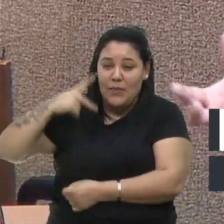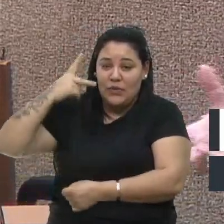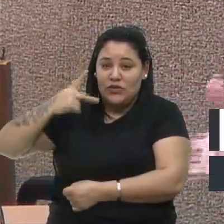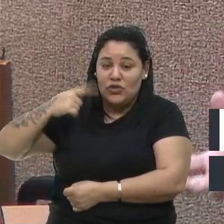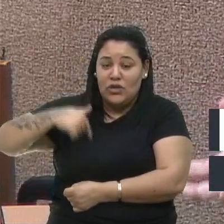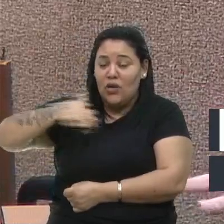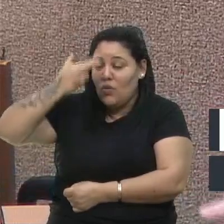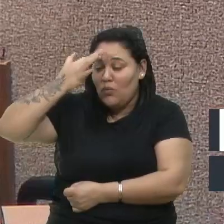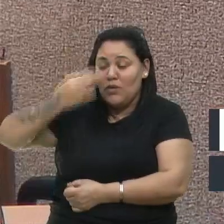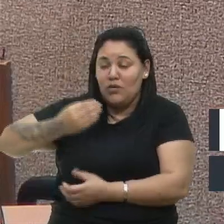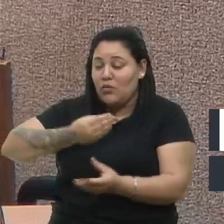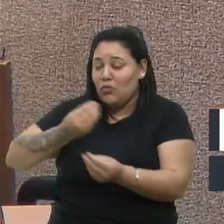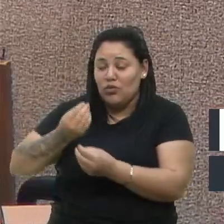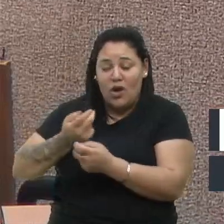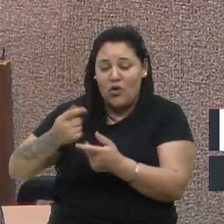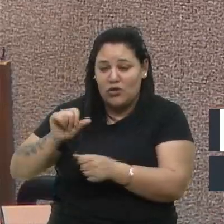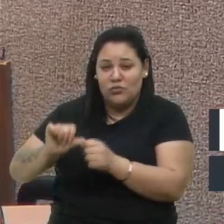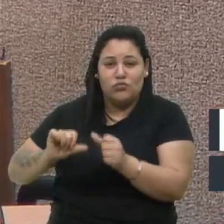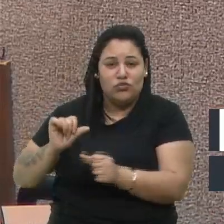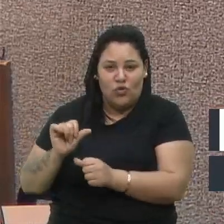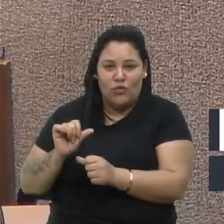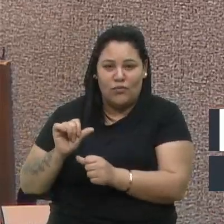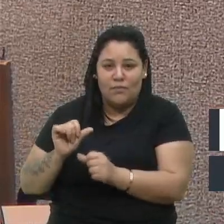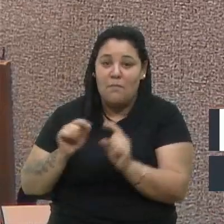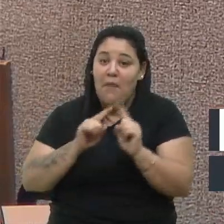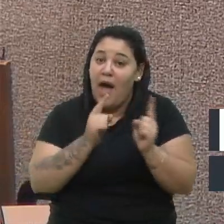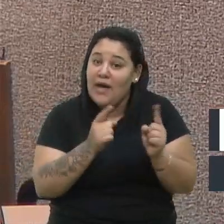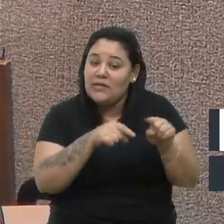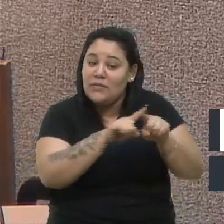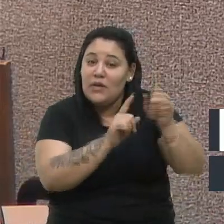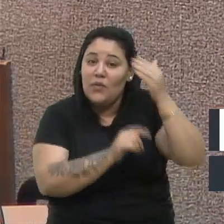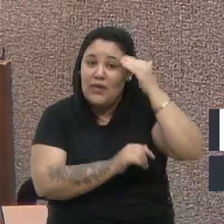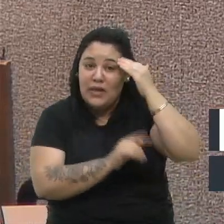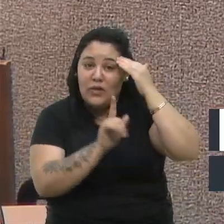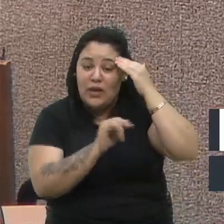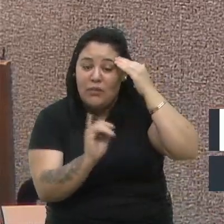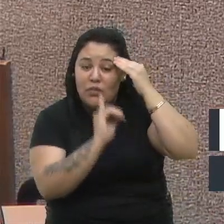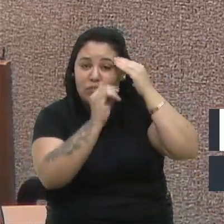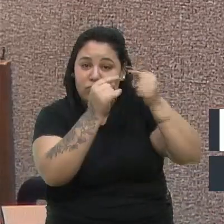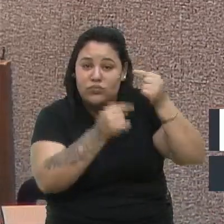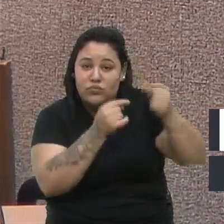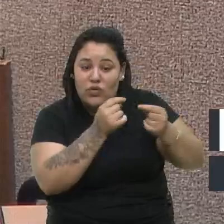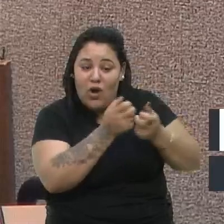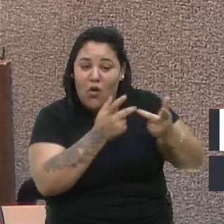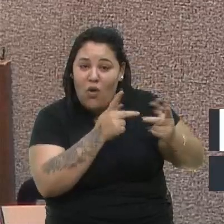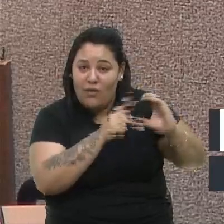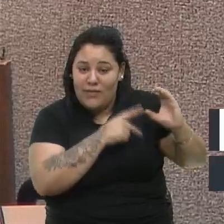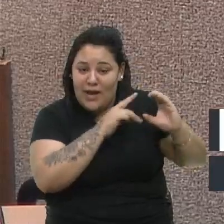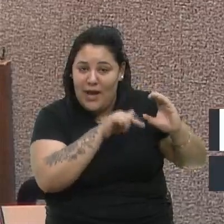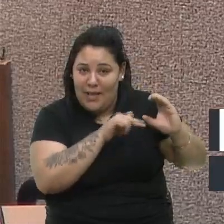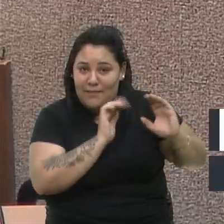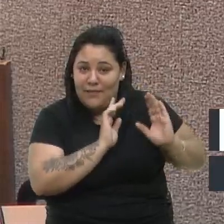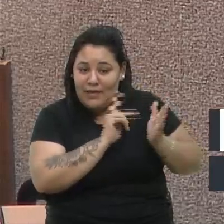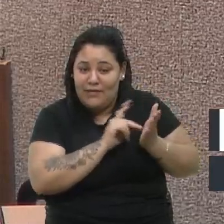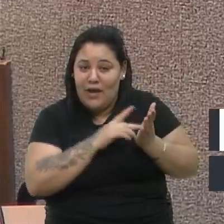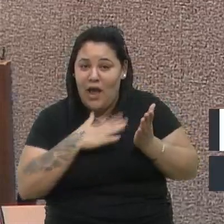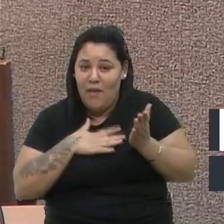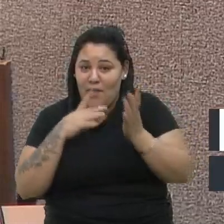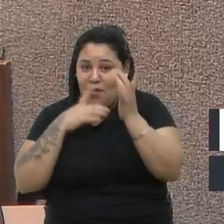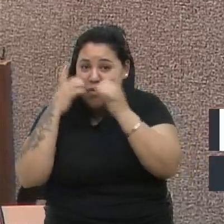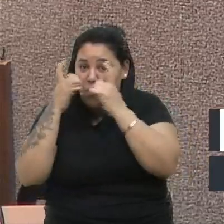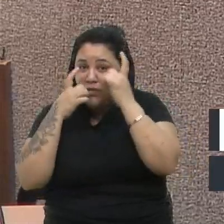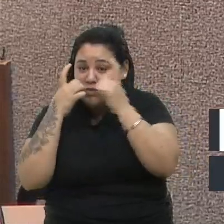são importantes serem discutidas nessa casa, né? E a minha preocupação com a criação de um